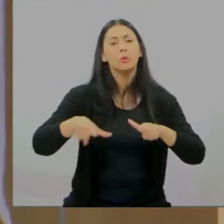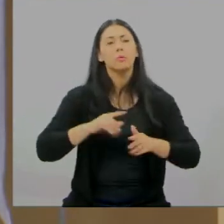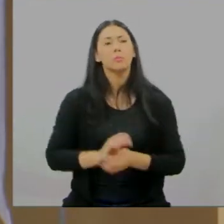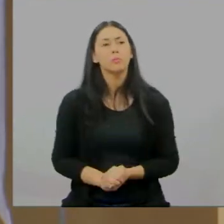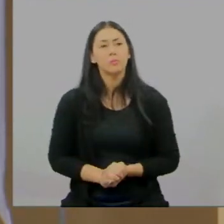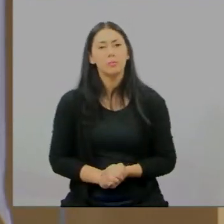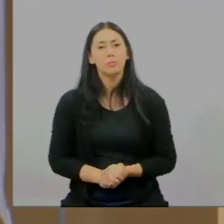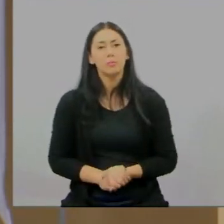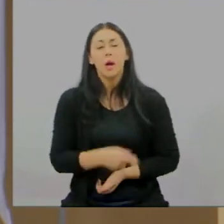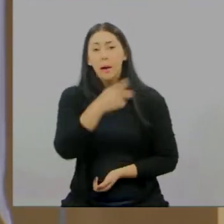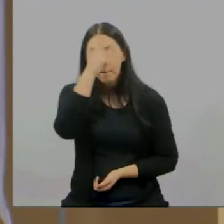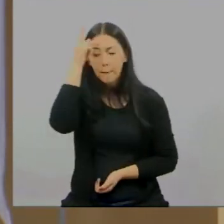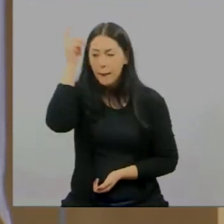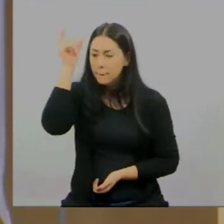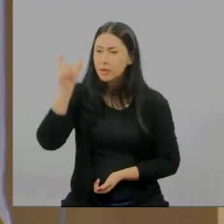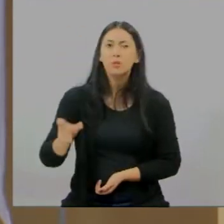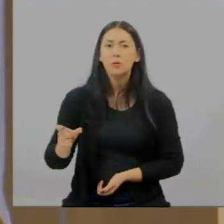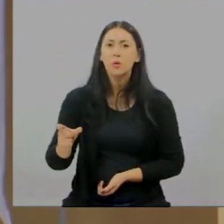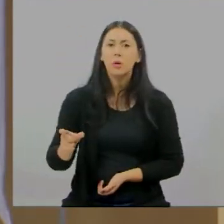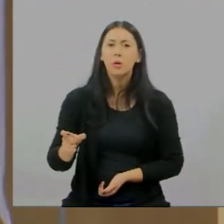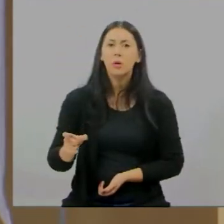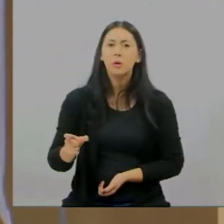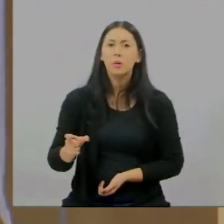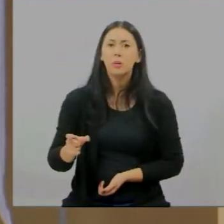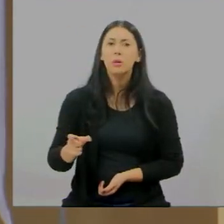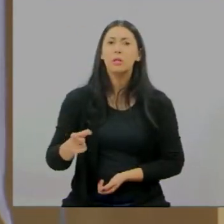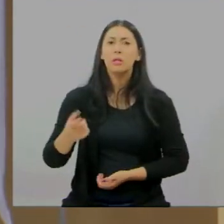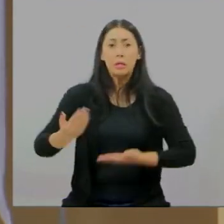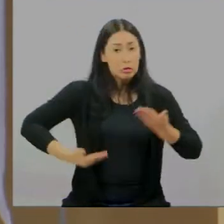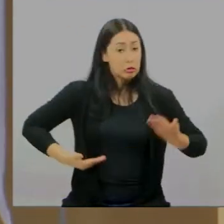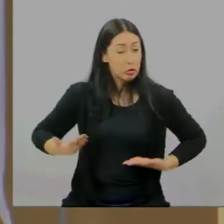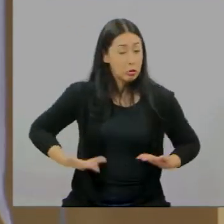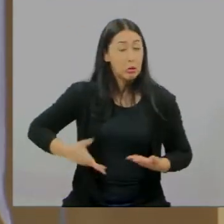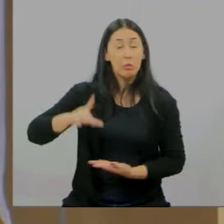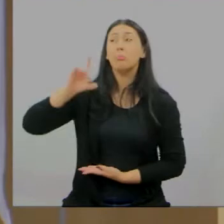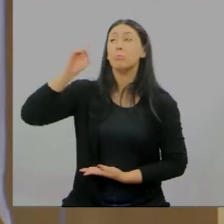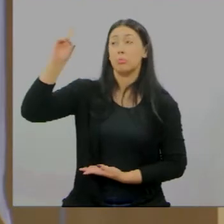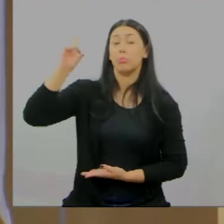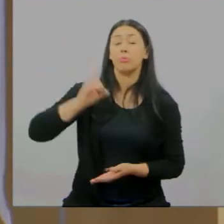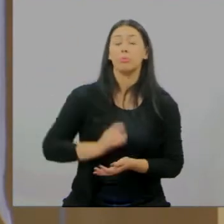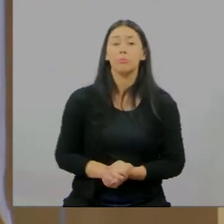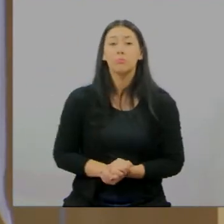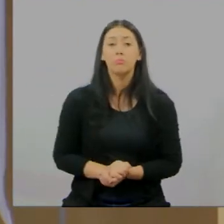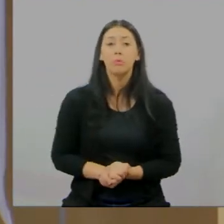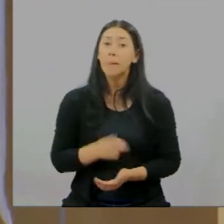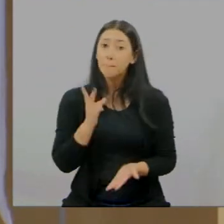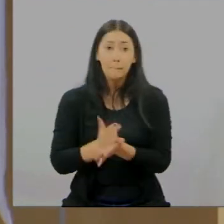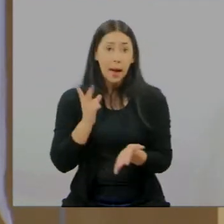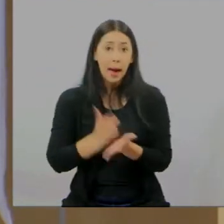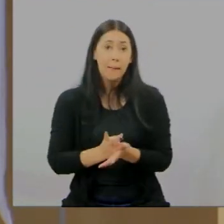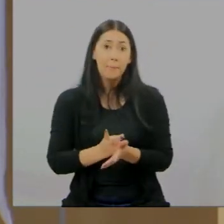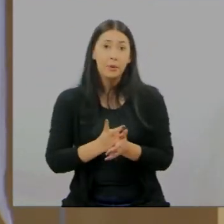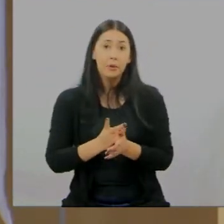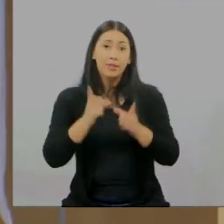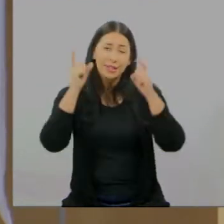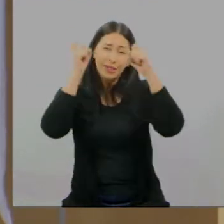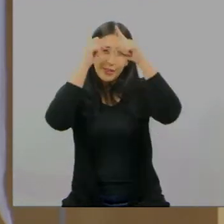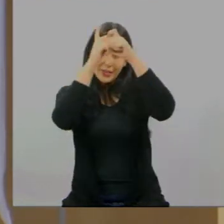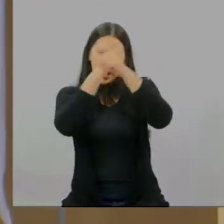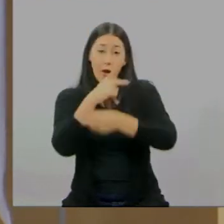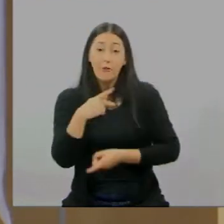de pessoas, um servo, um soldado de Deus. Com a dificuldade de falar, de